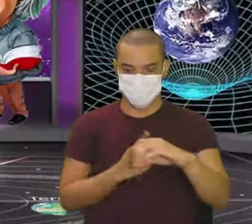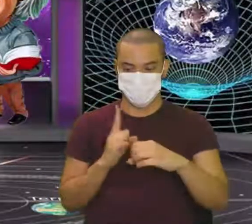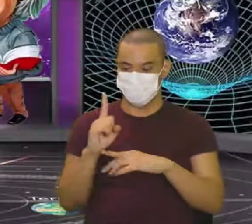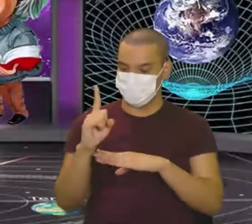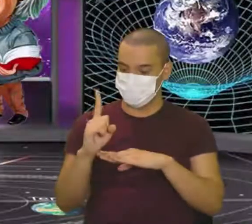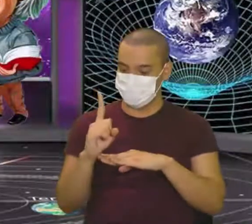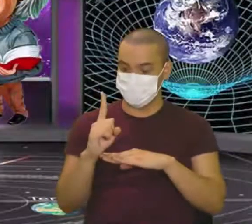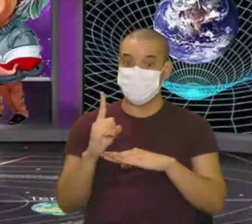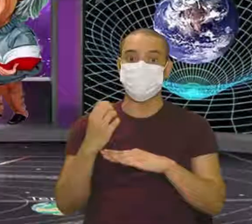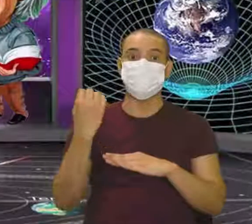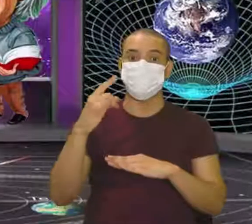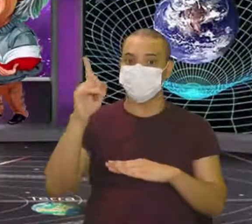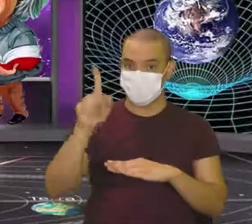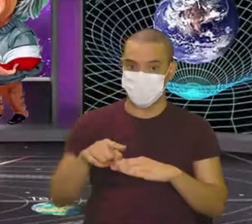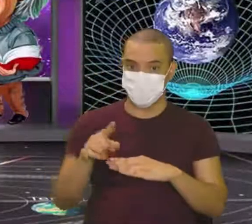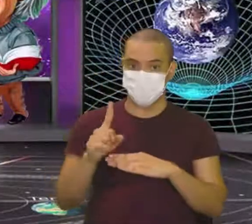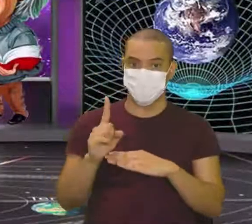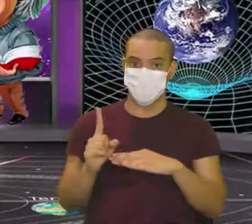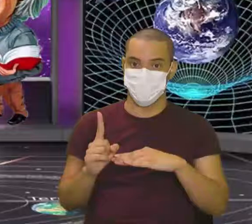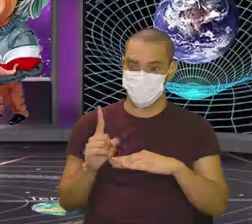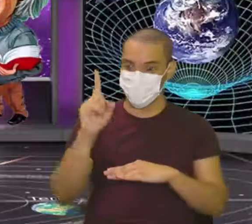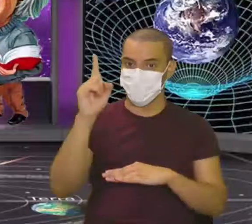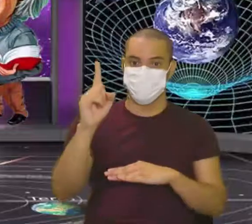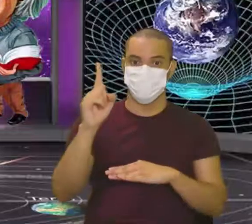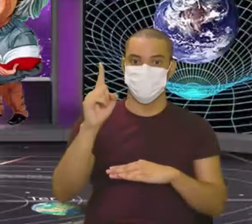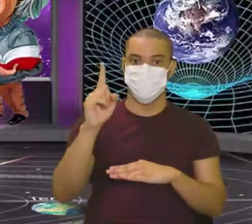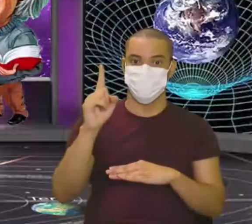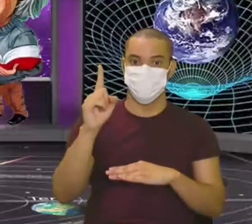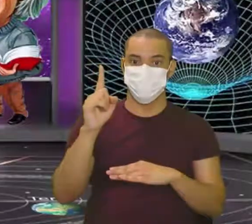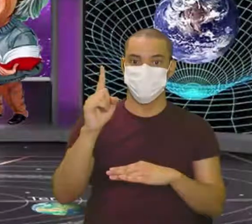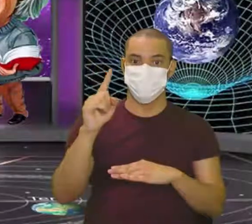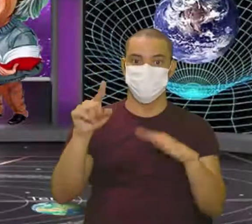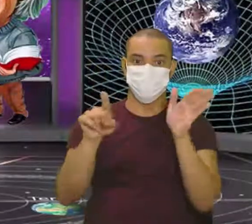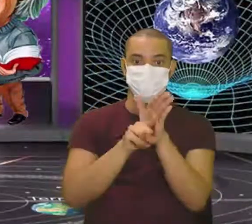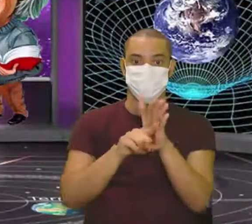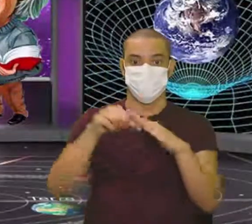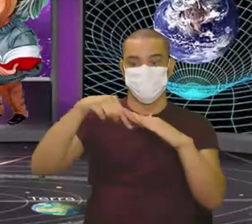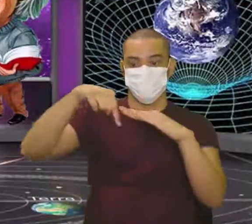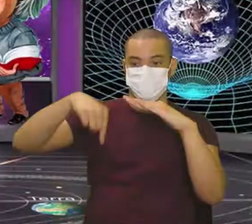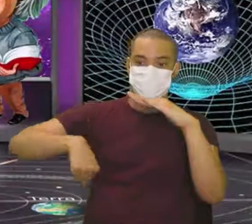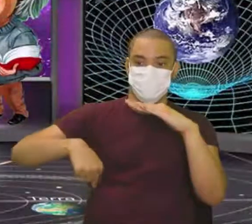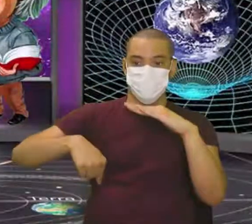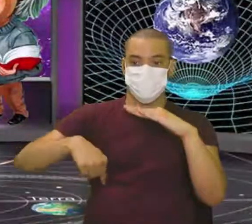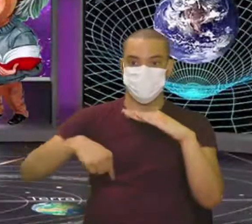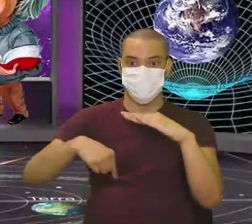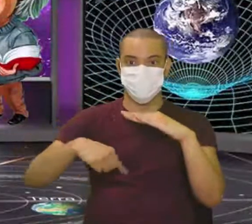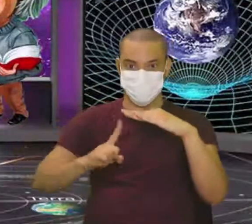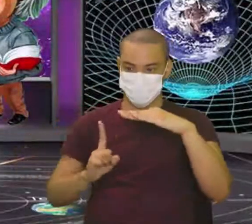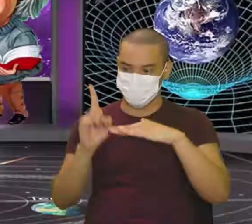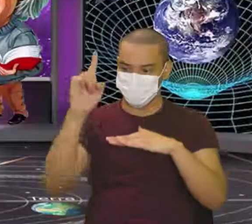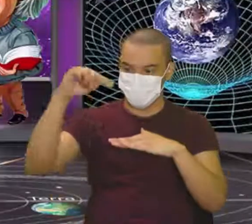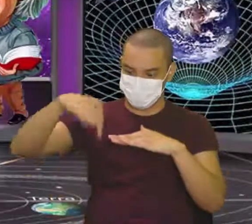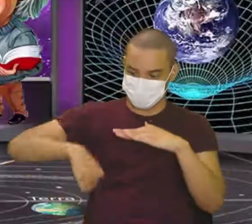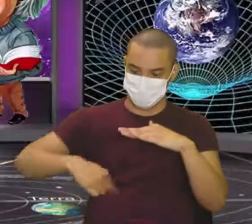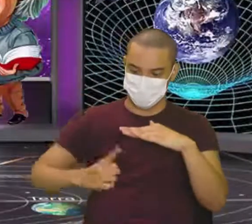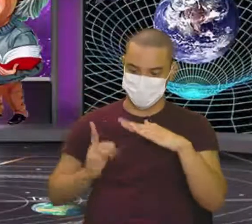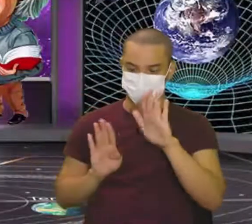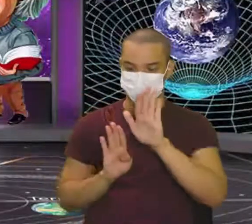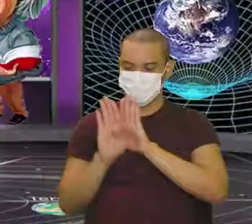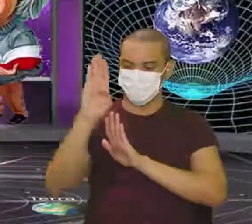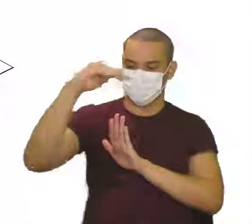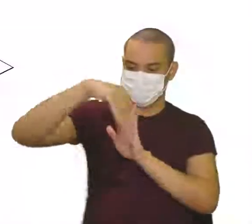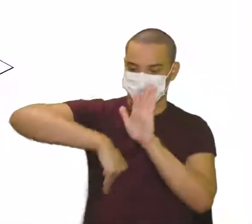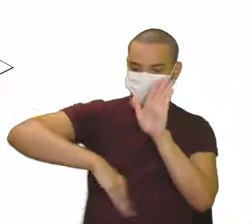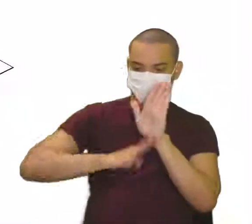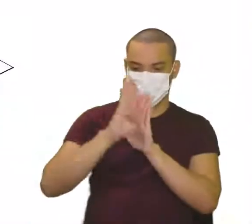ela for positiva, ela vai ser desviada para cima, negativa para baixo. Entendido isso? Fechou? Vamos lá, olha